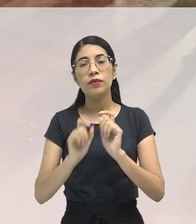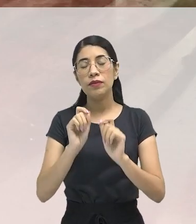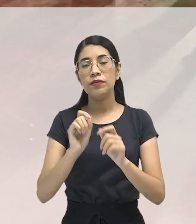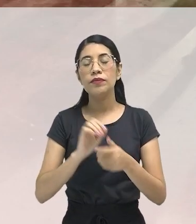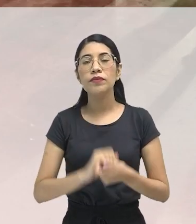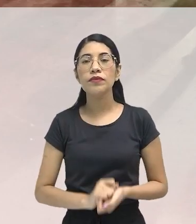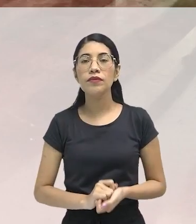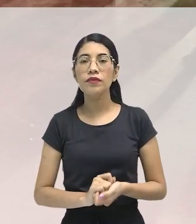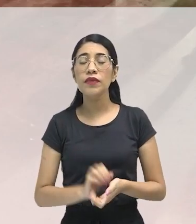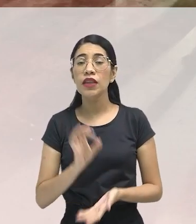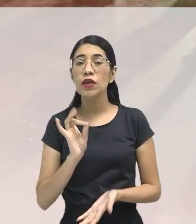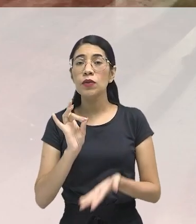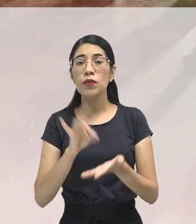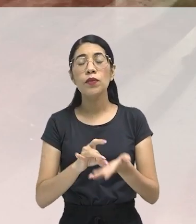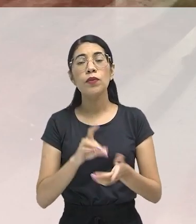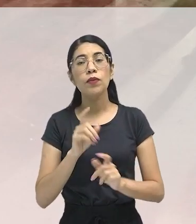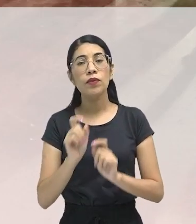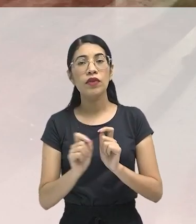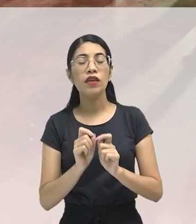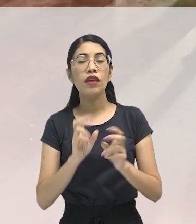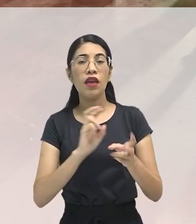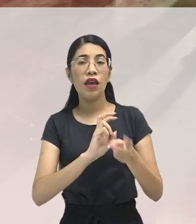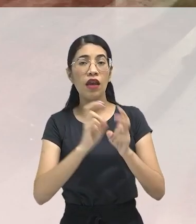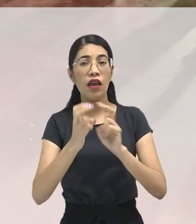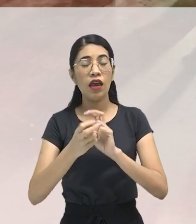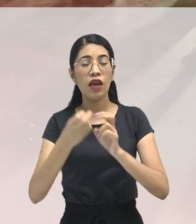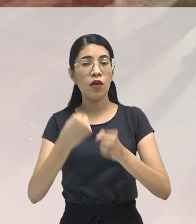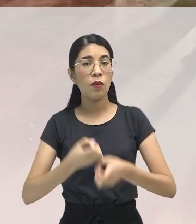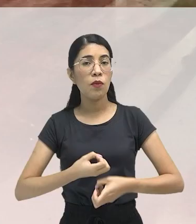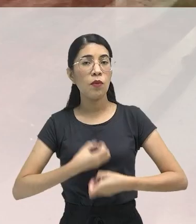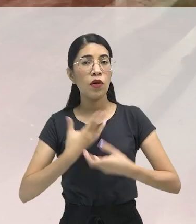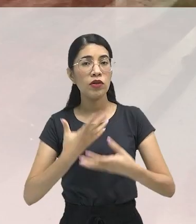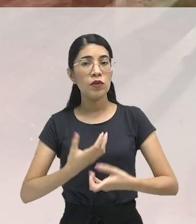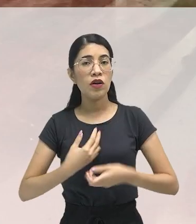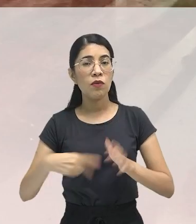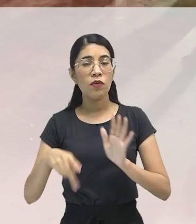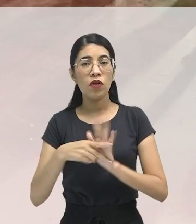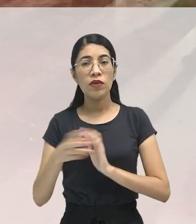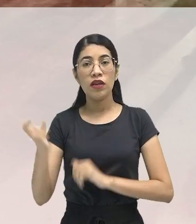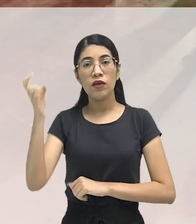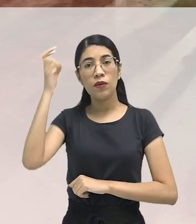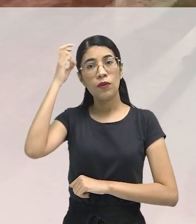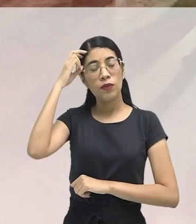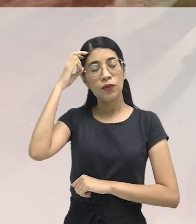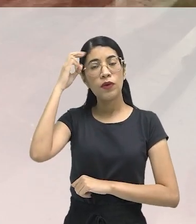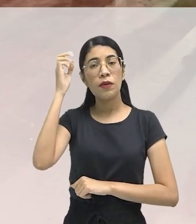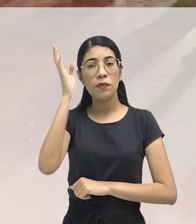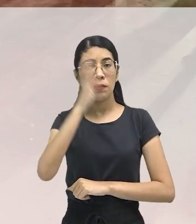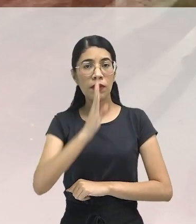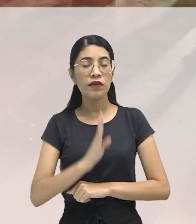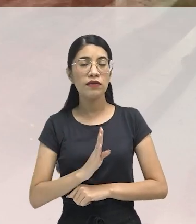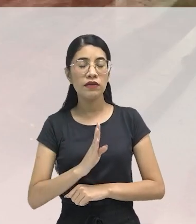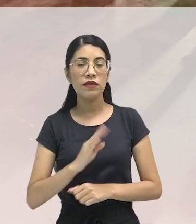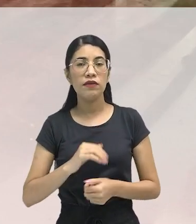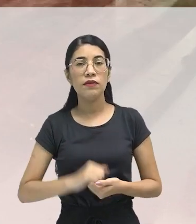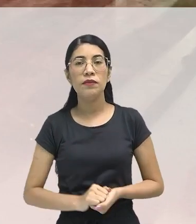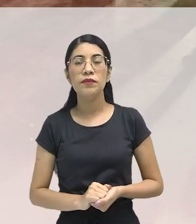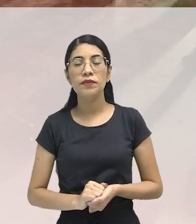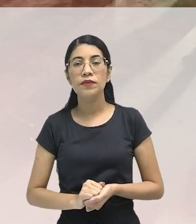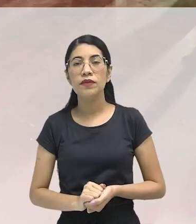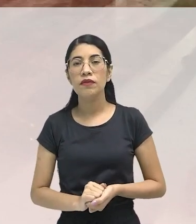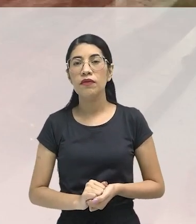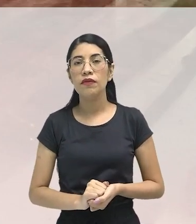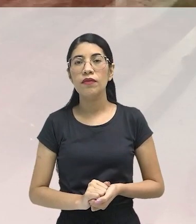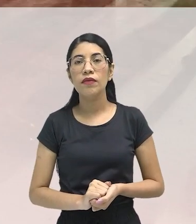vamos reafirmar que a capoeira ela é uma expressão cultural, tipicamente o quê? Brasileira.